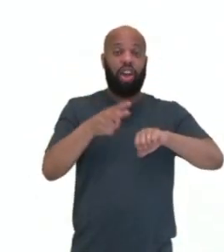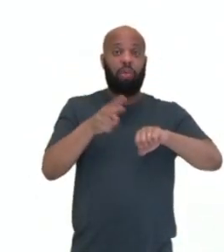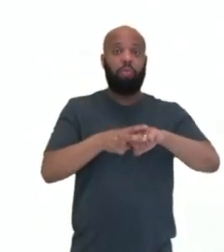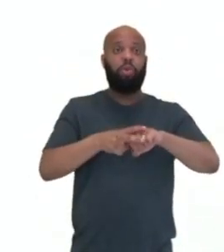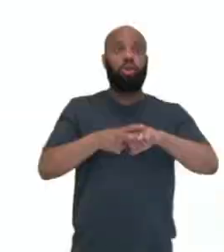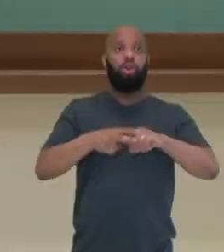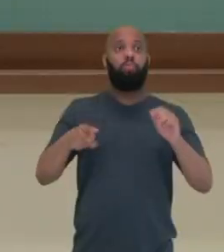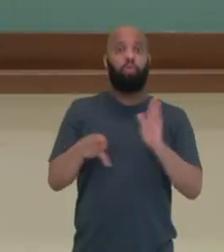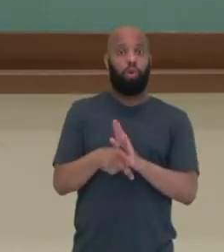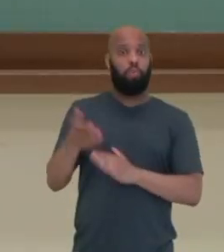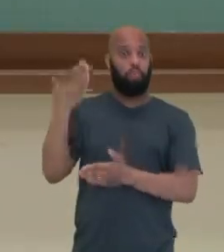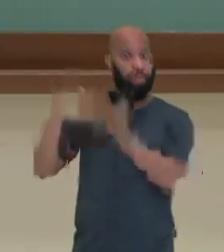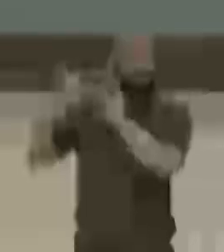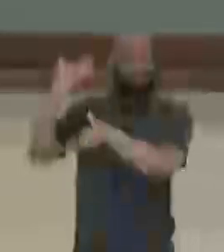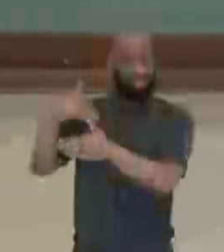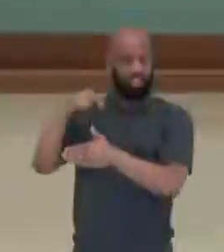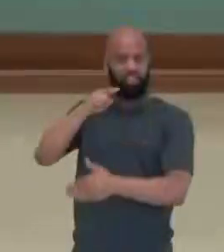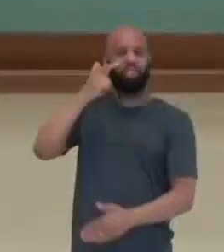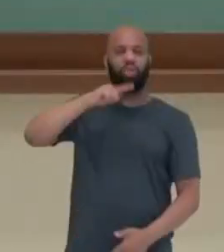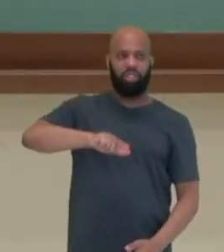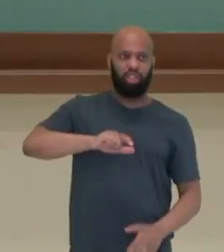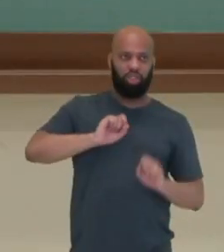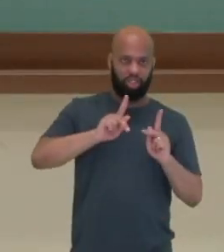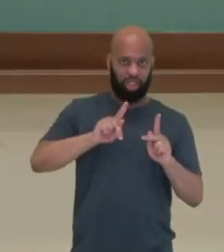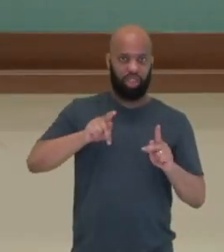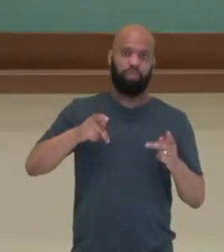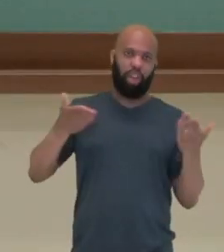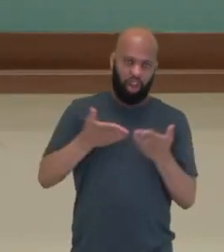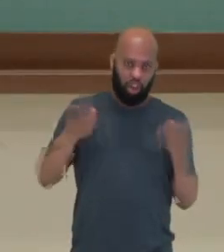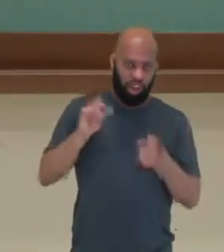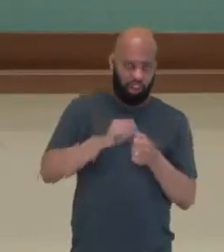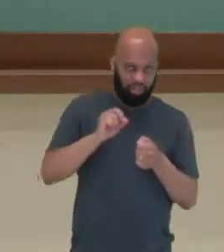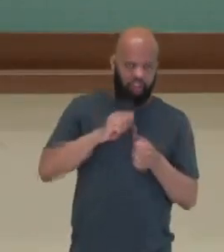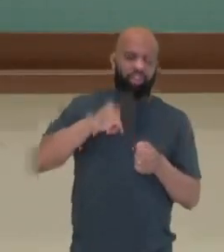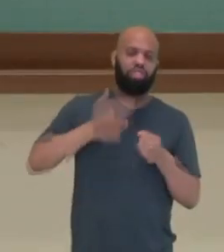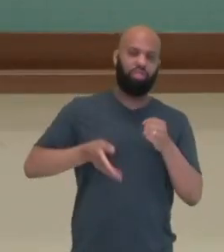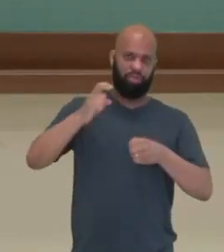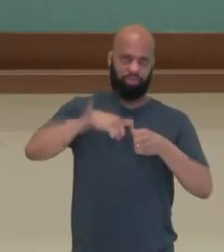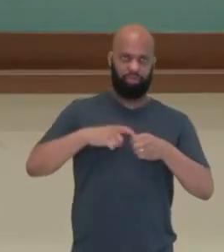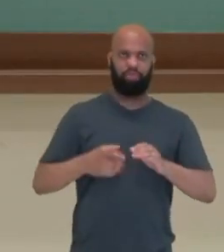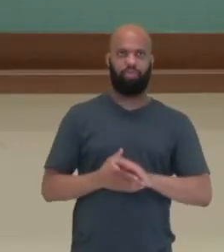no presente. Será que você consegue? Faz aí, que eu te aguardo aqui.